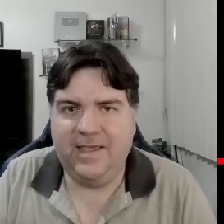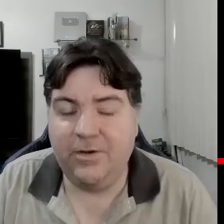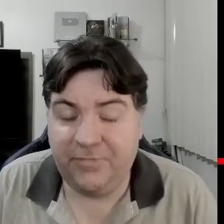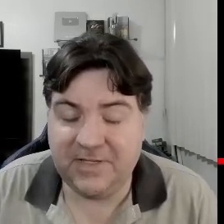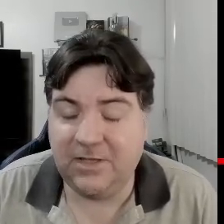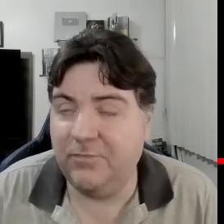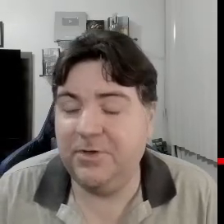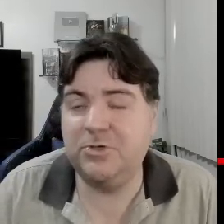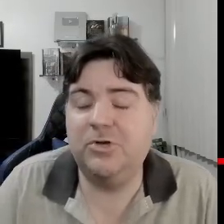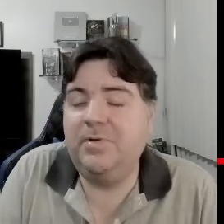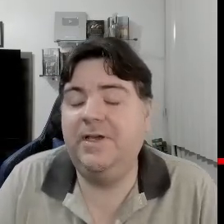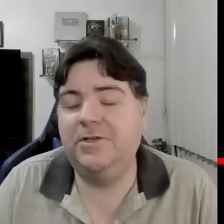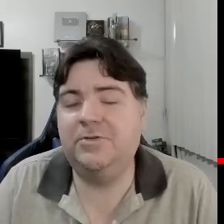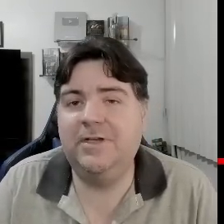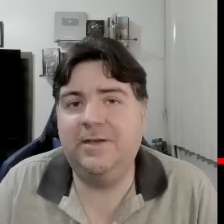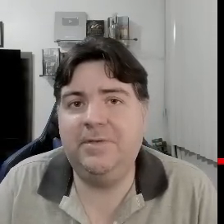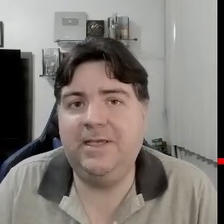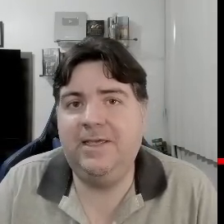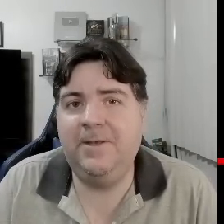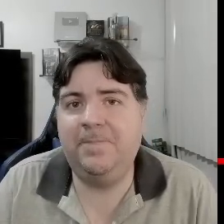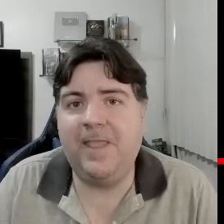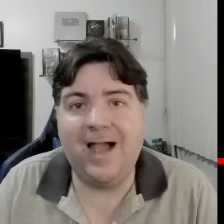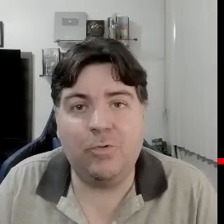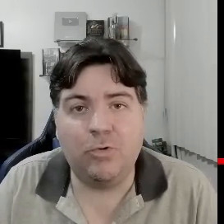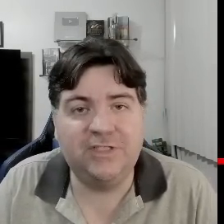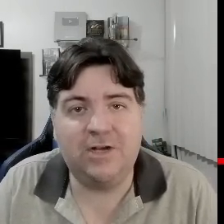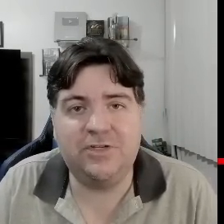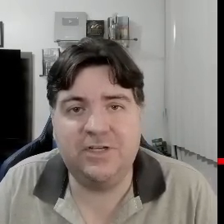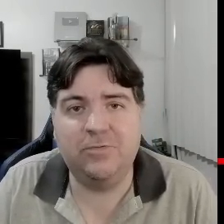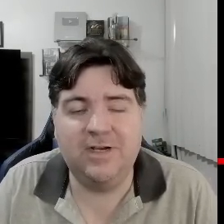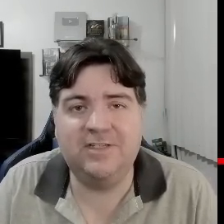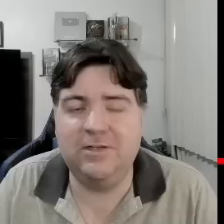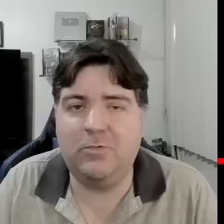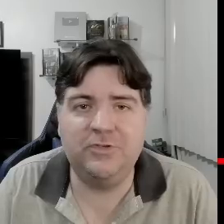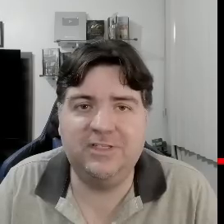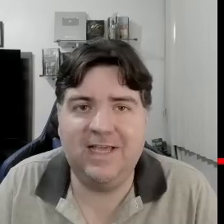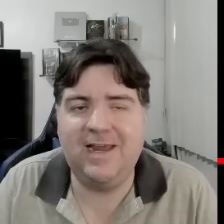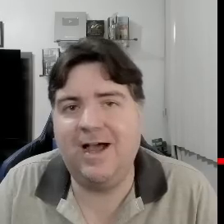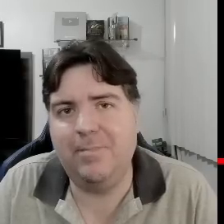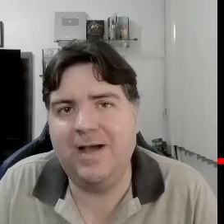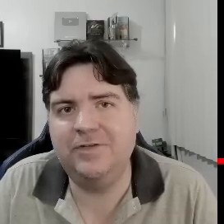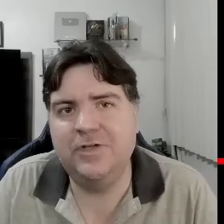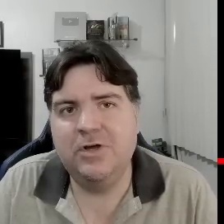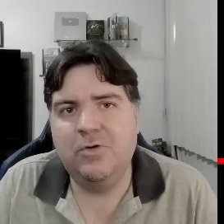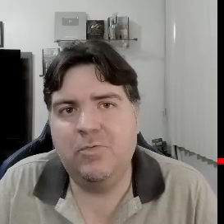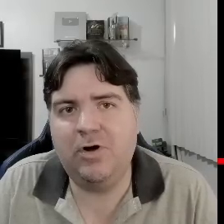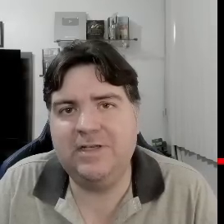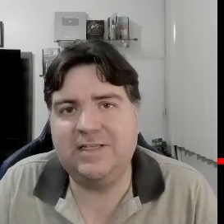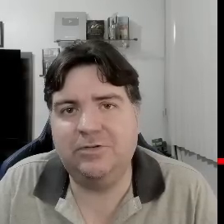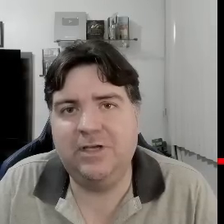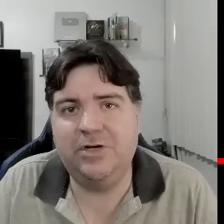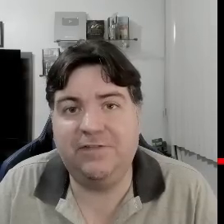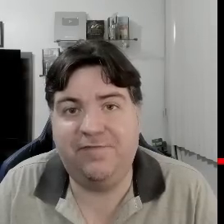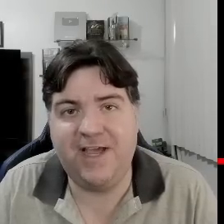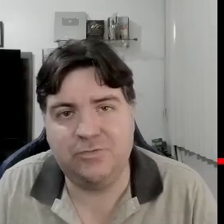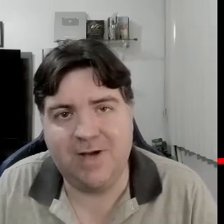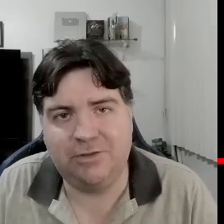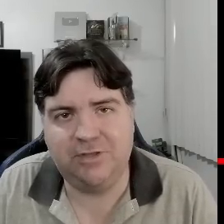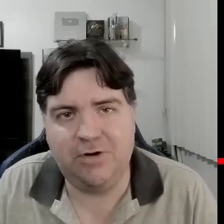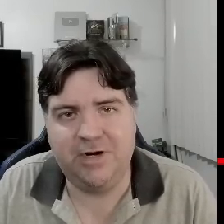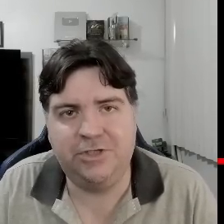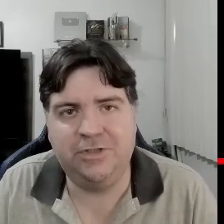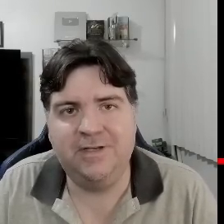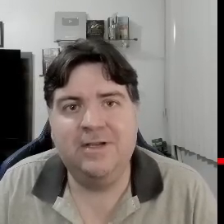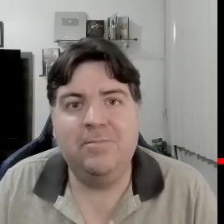E eu fiz até um vídeo sobre isso, né, em que o Conselho de Segurança não considera Hamas uma organização terrorista. Fez um